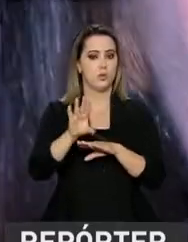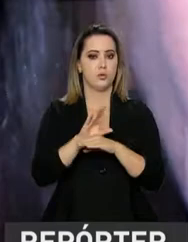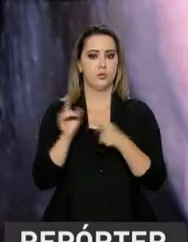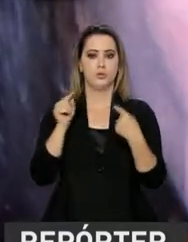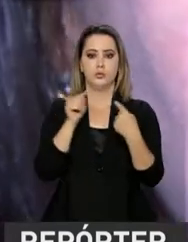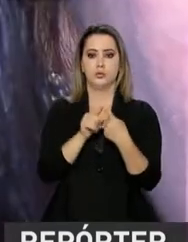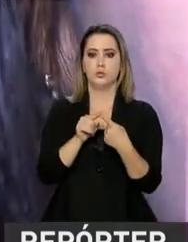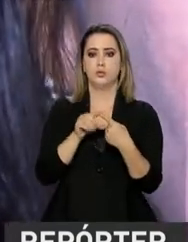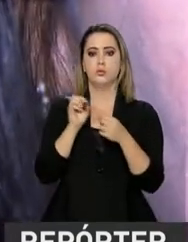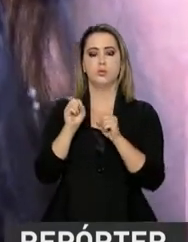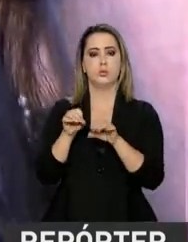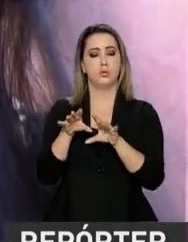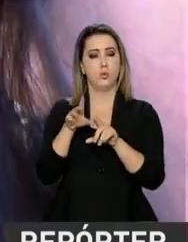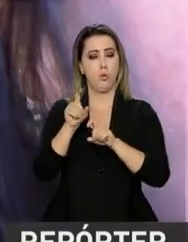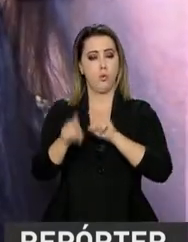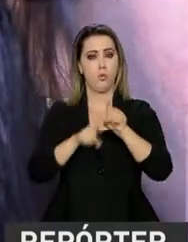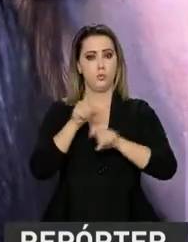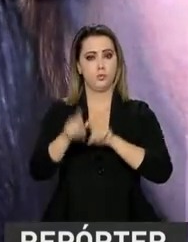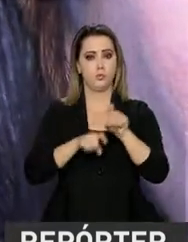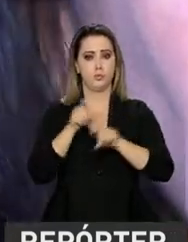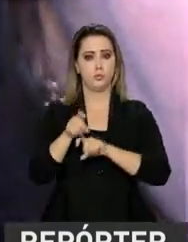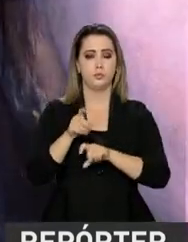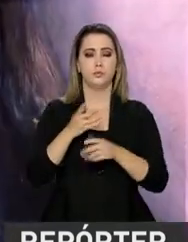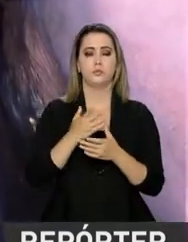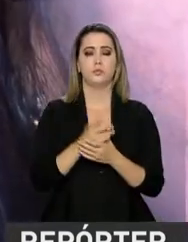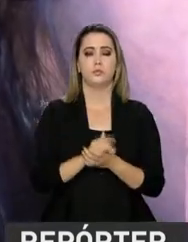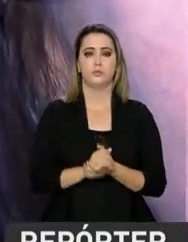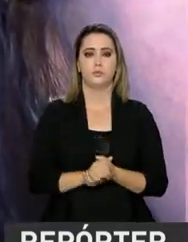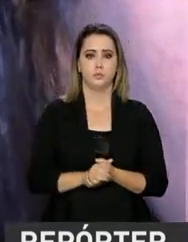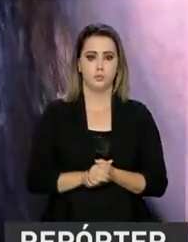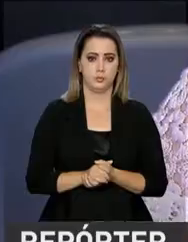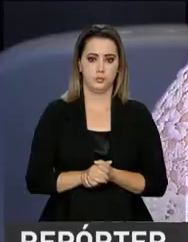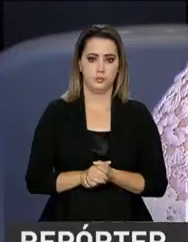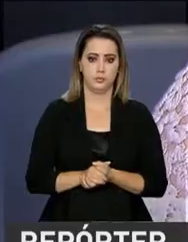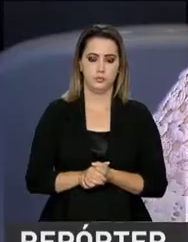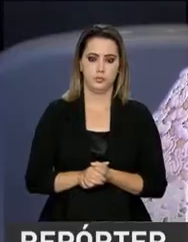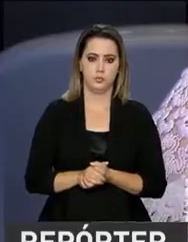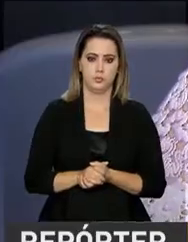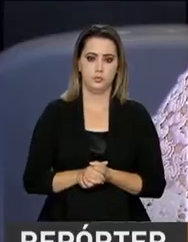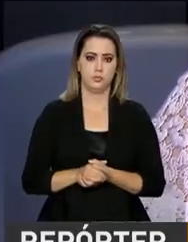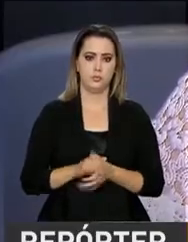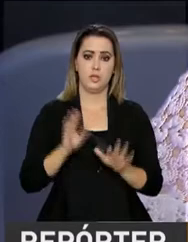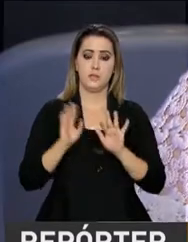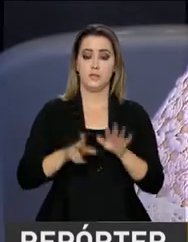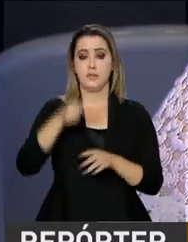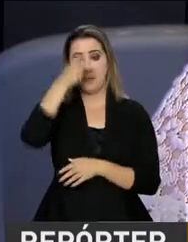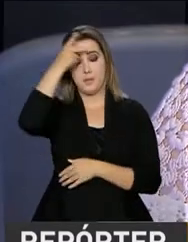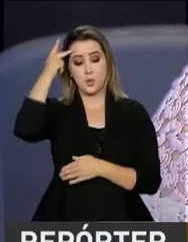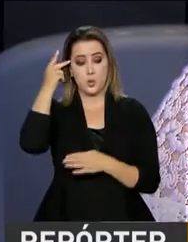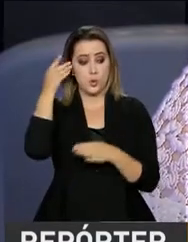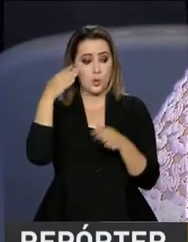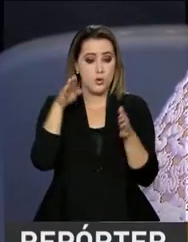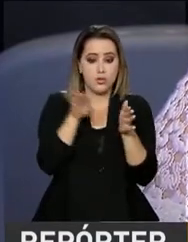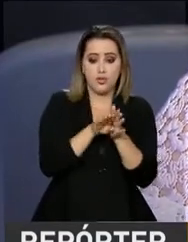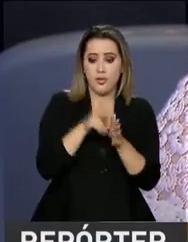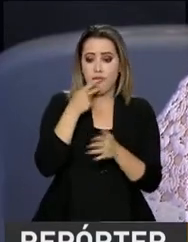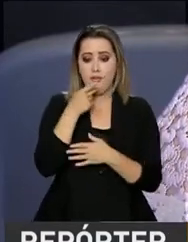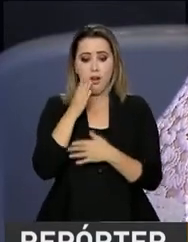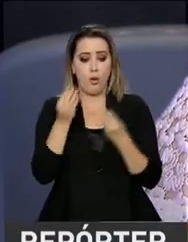de informática gestão e relacionamento interpessoal 100 pessoas que chega e fala eu preciso